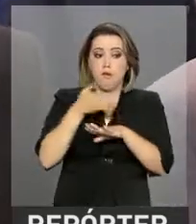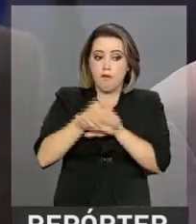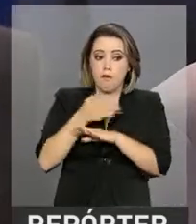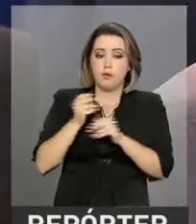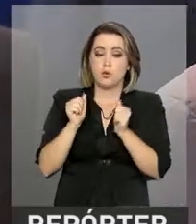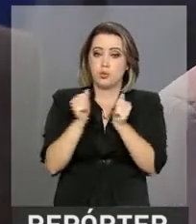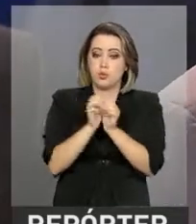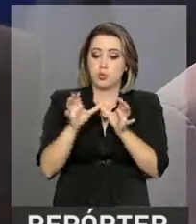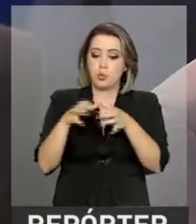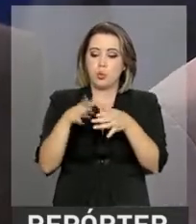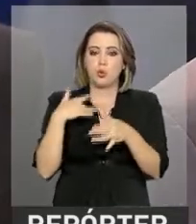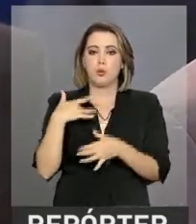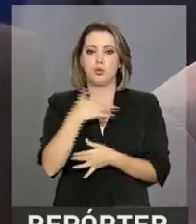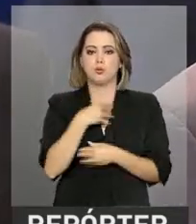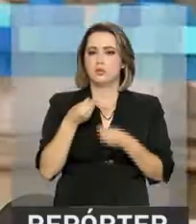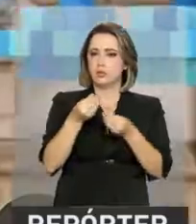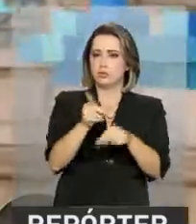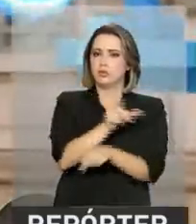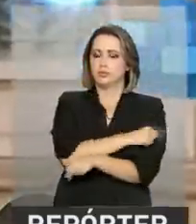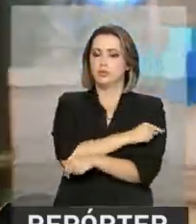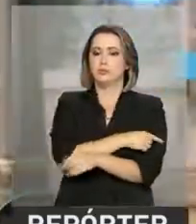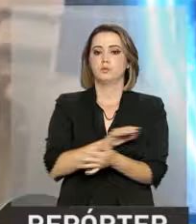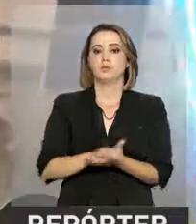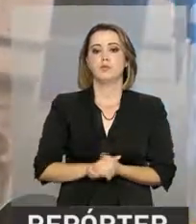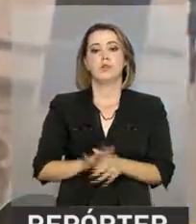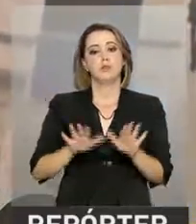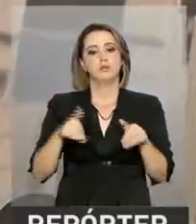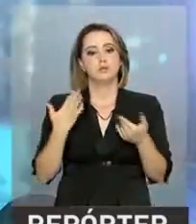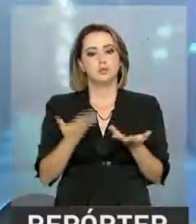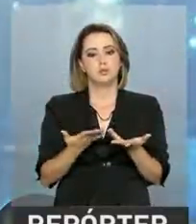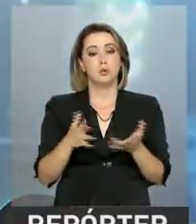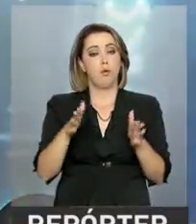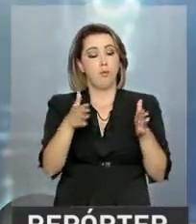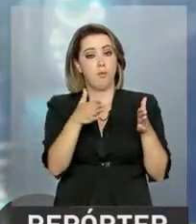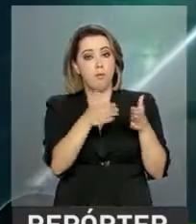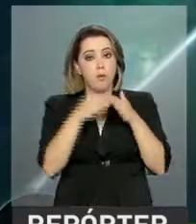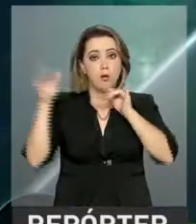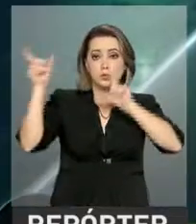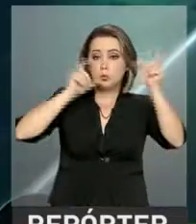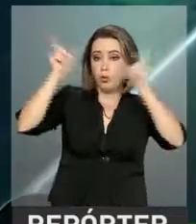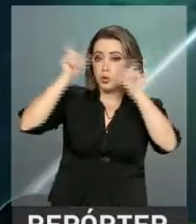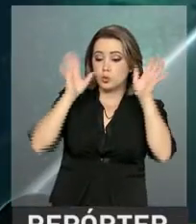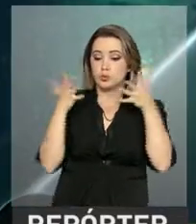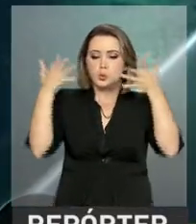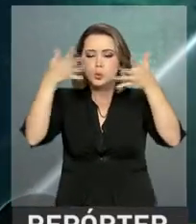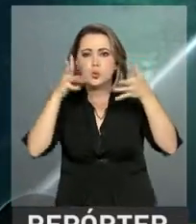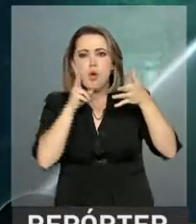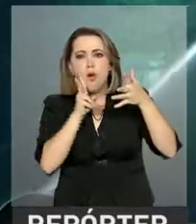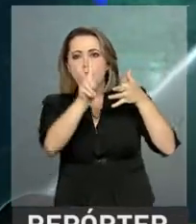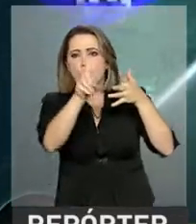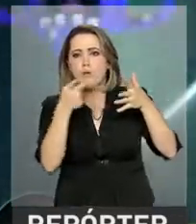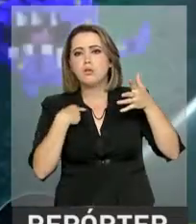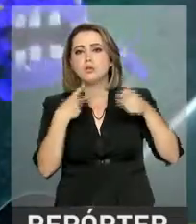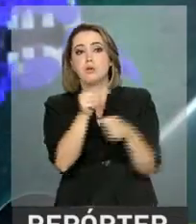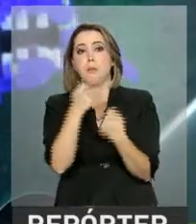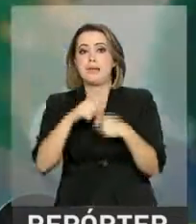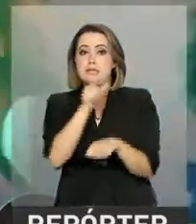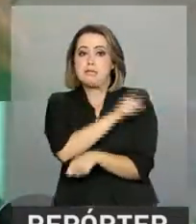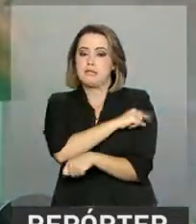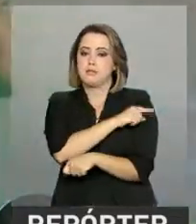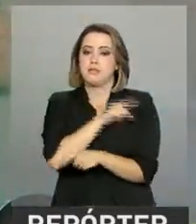também garantir o direito dessas crianças e como forma de chamar a atenção dos jovens sobre a necessidade de tomar as vacinas